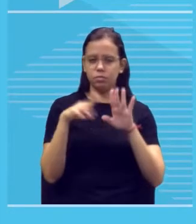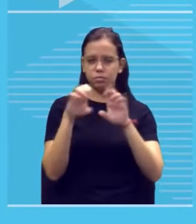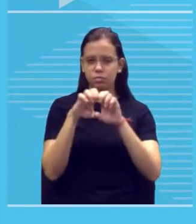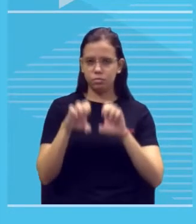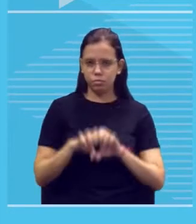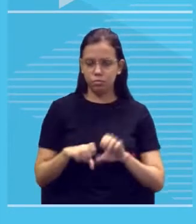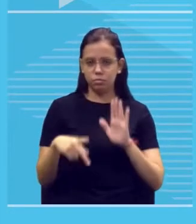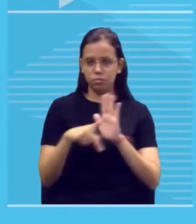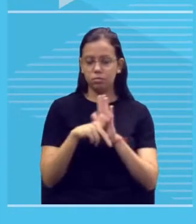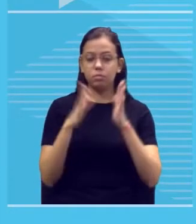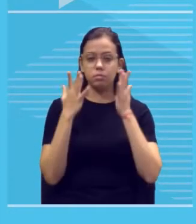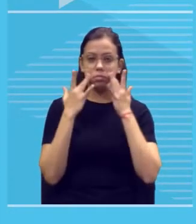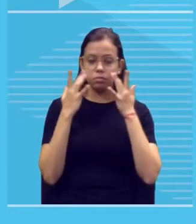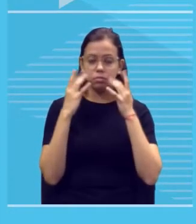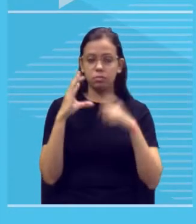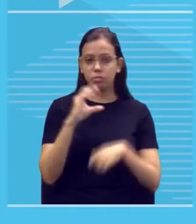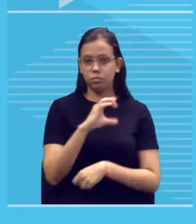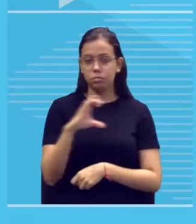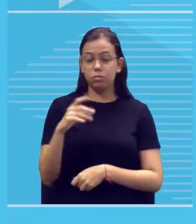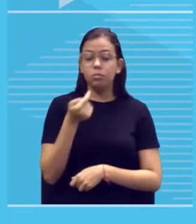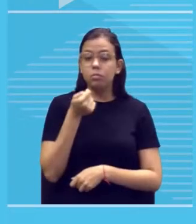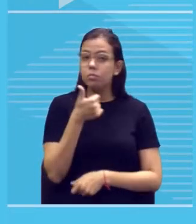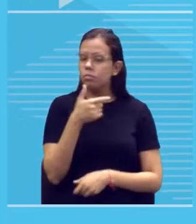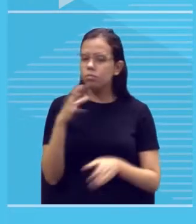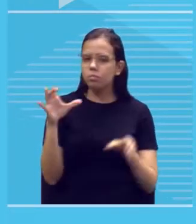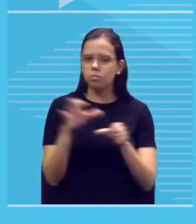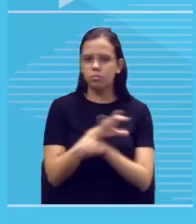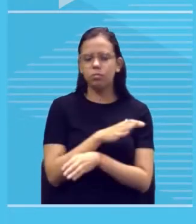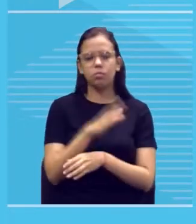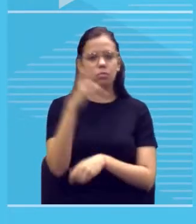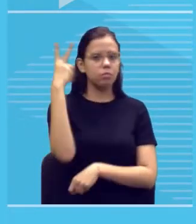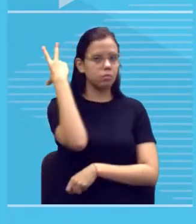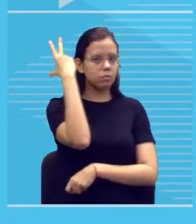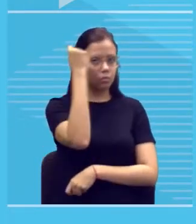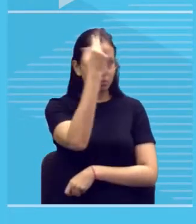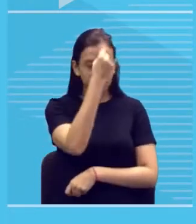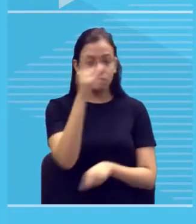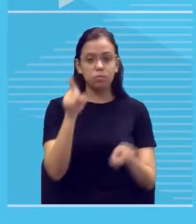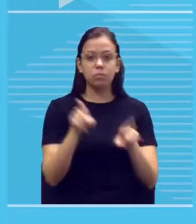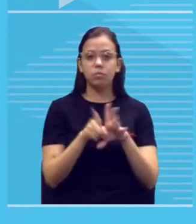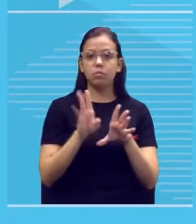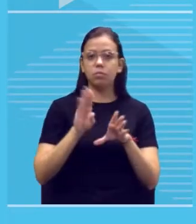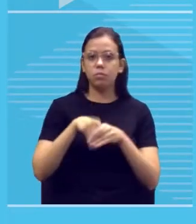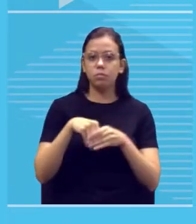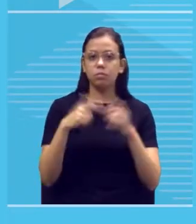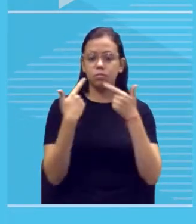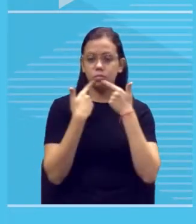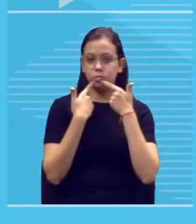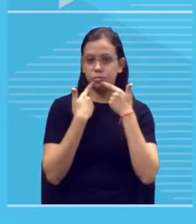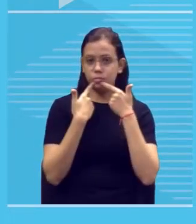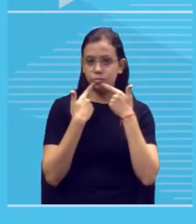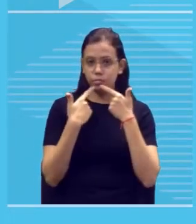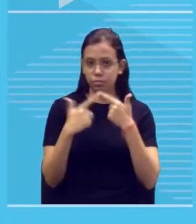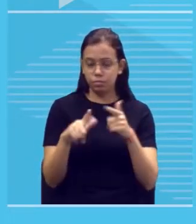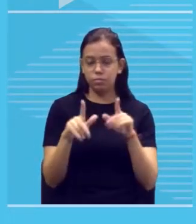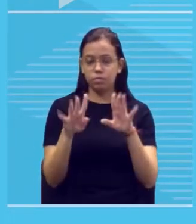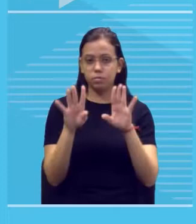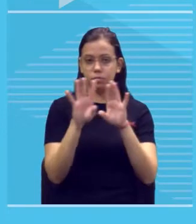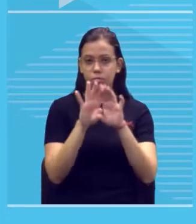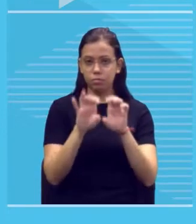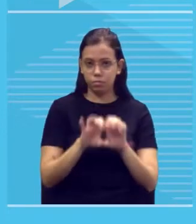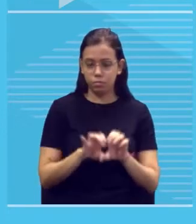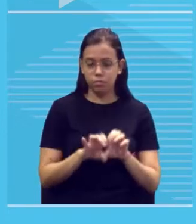ocidental é quase toda grega e dentro da linguagem da estruturação